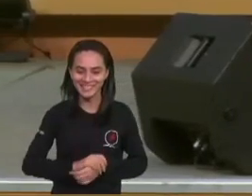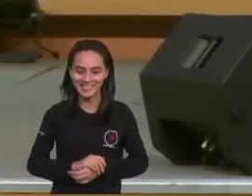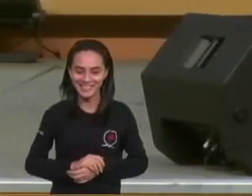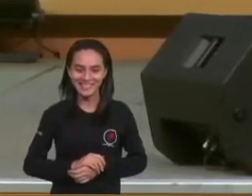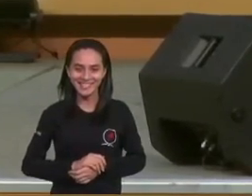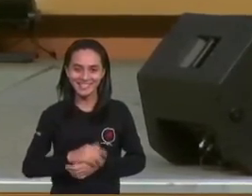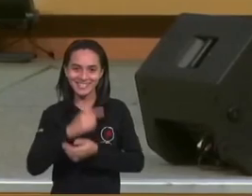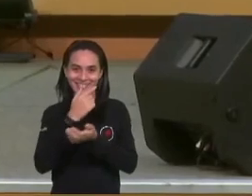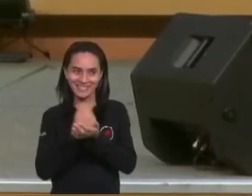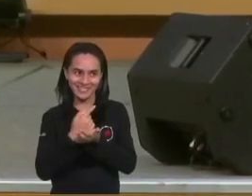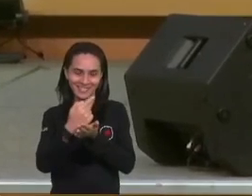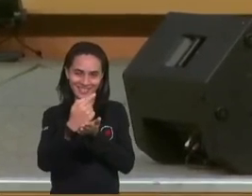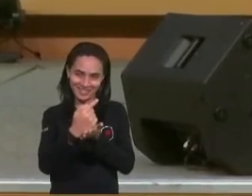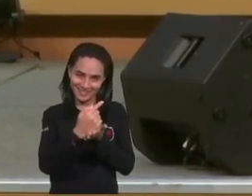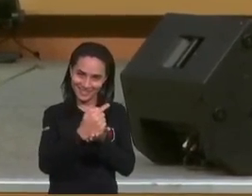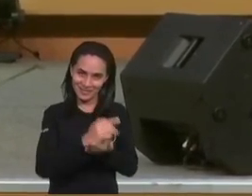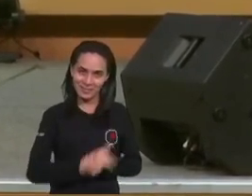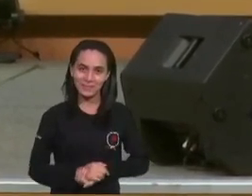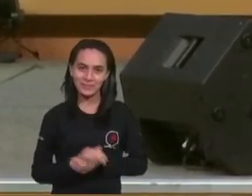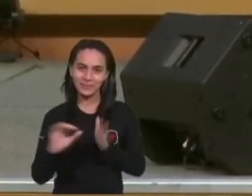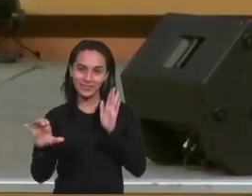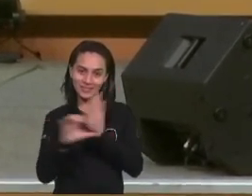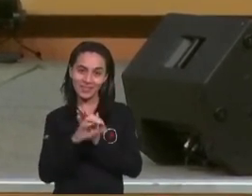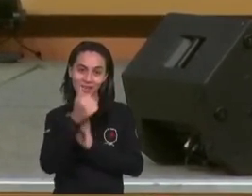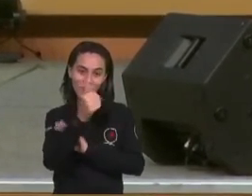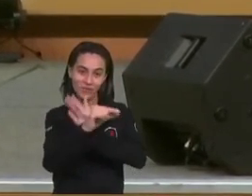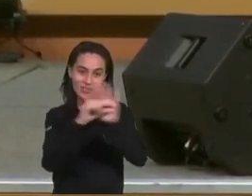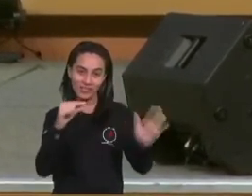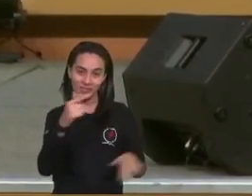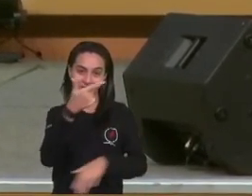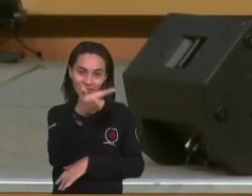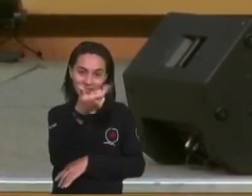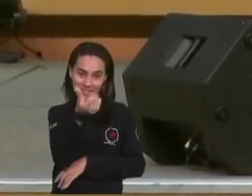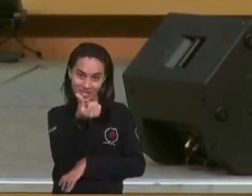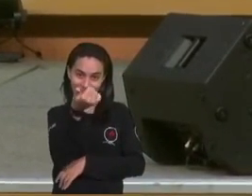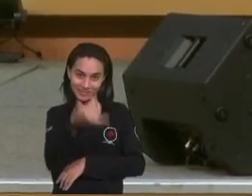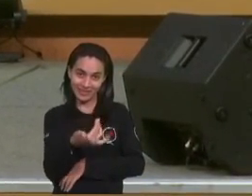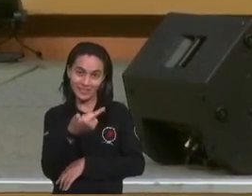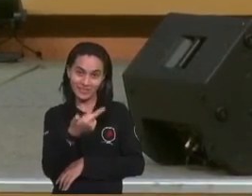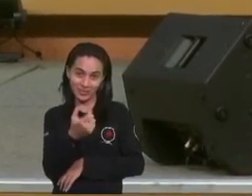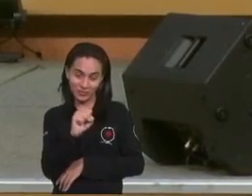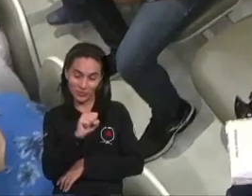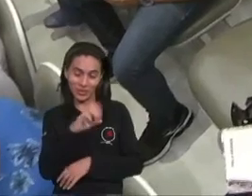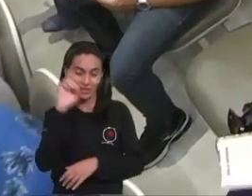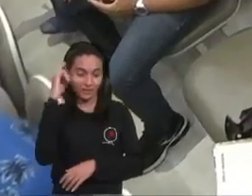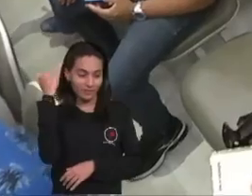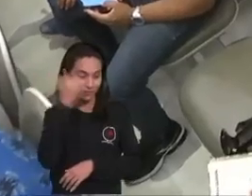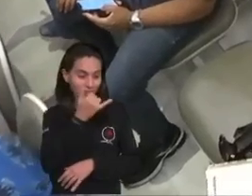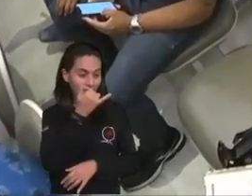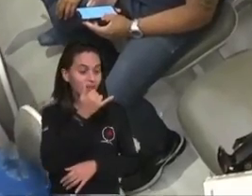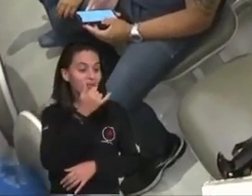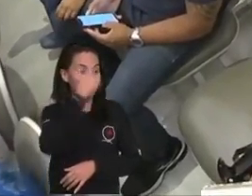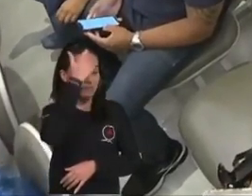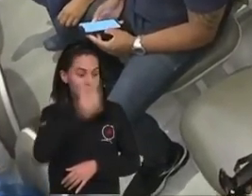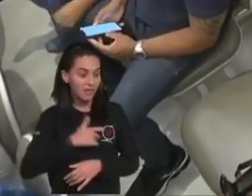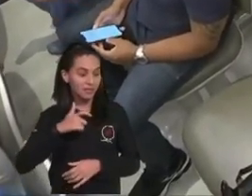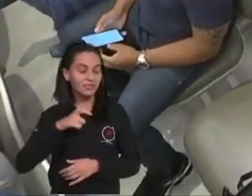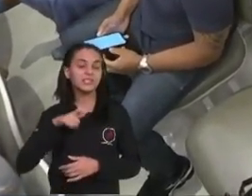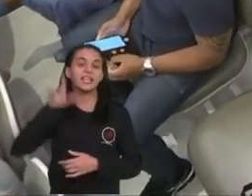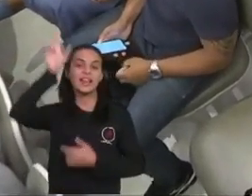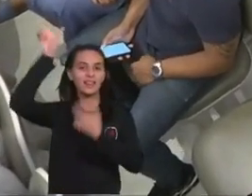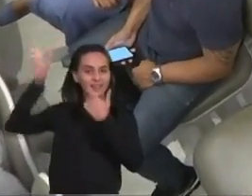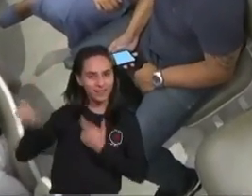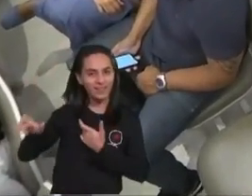em Gênesis Capítulo 12 Versículo 26 ao 28 e disse Deus façamos o homem a nossa imagem